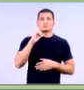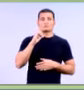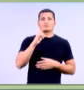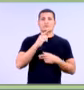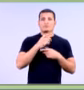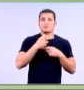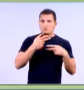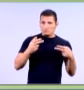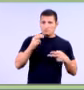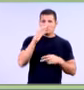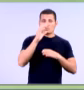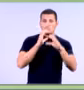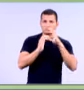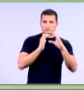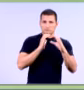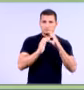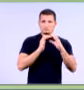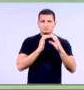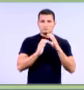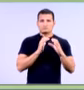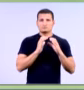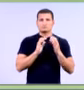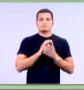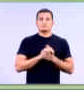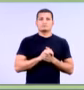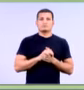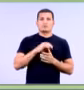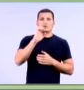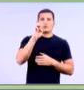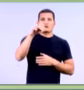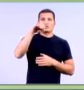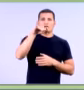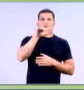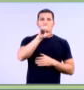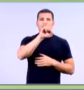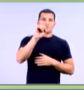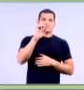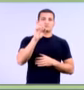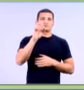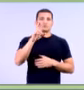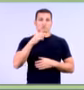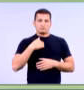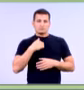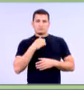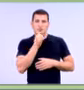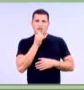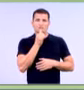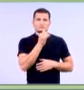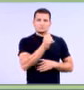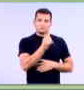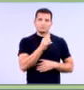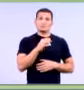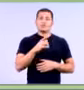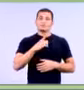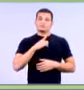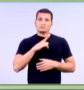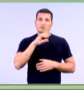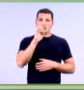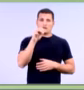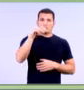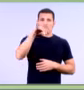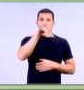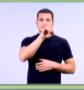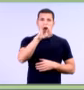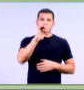da comunicação o emissor. Quando o emissor ele é evidenciado, e aqui